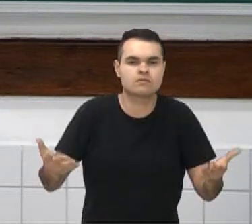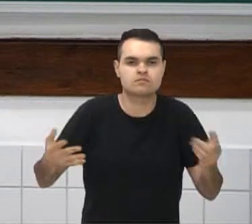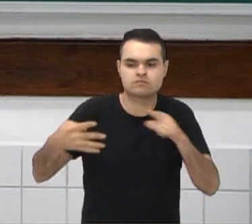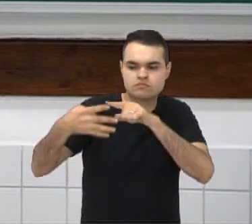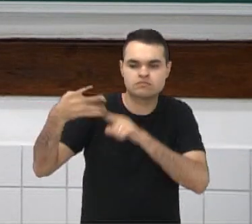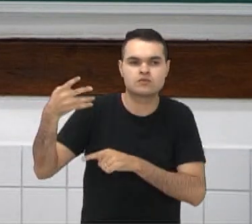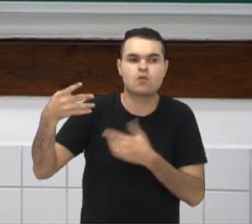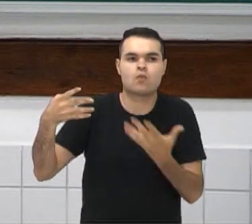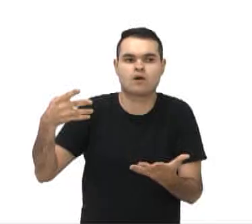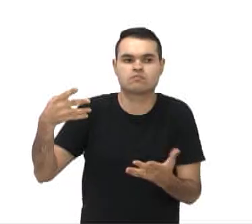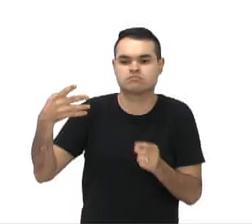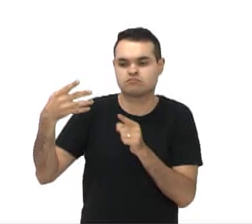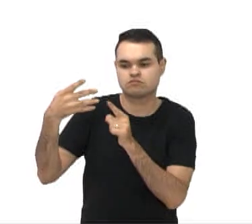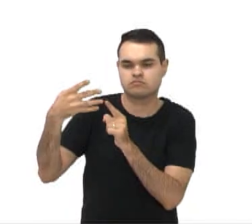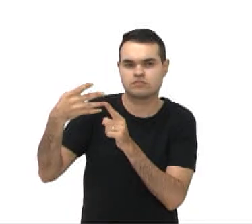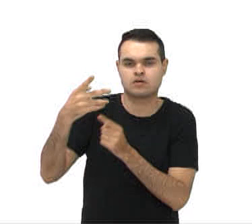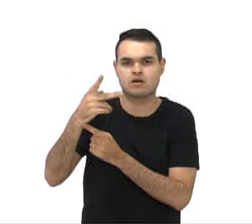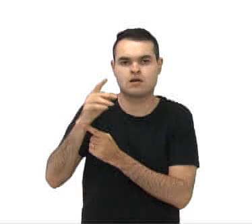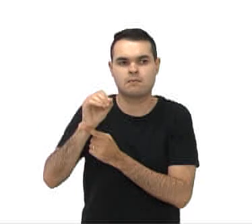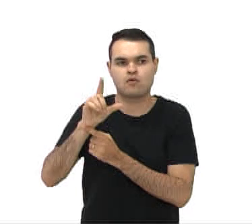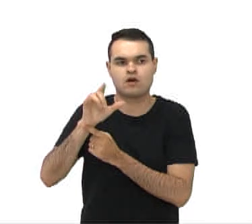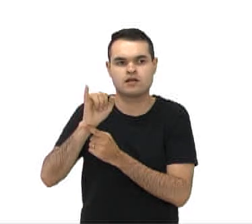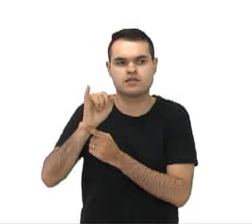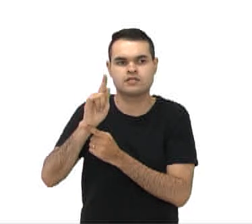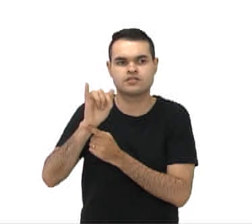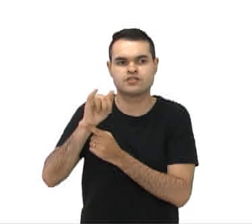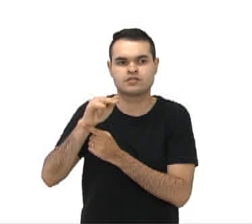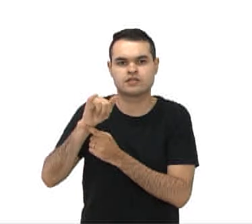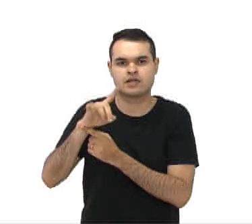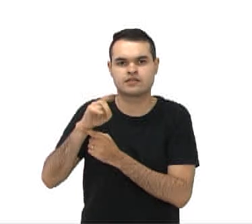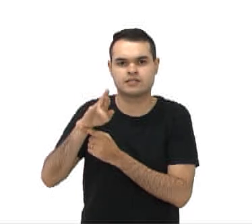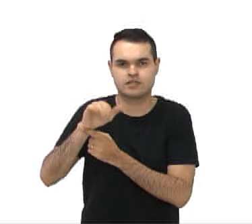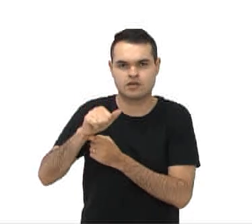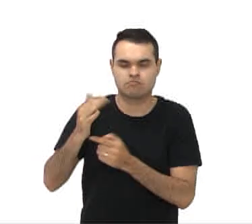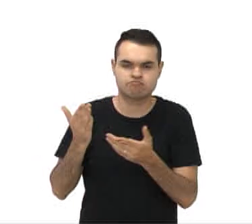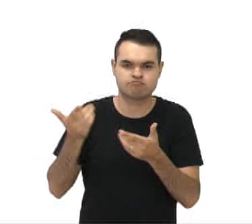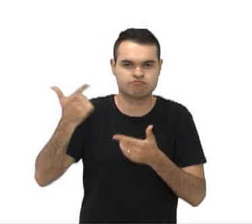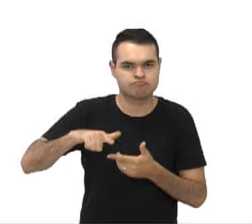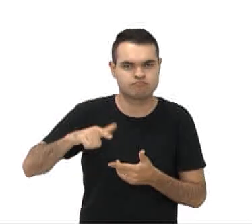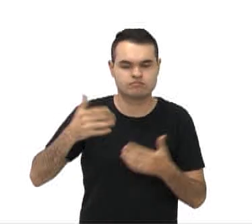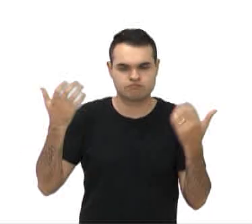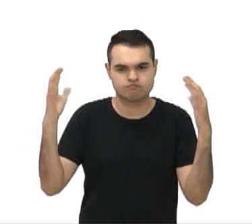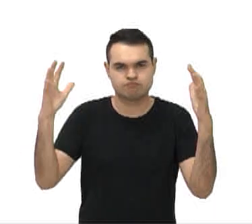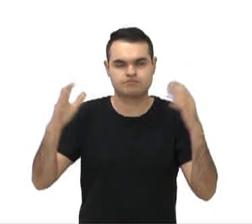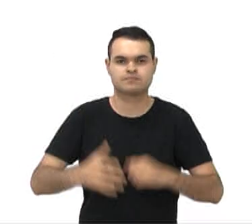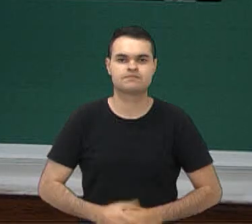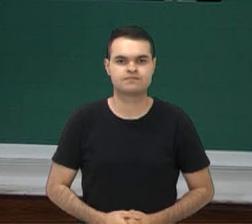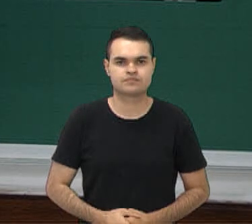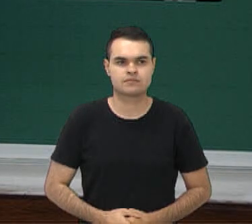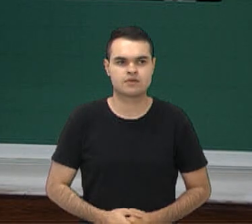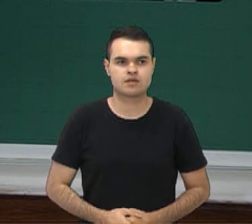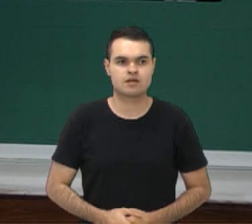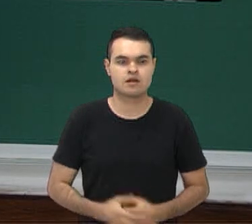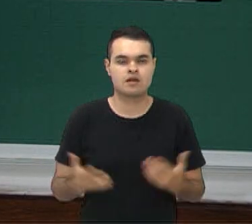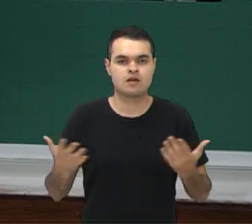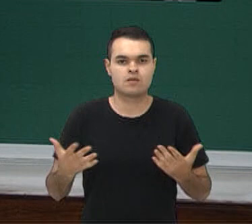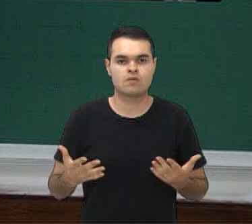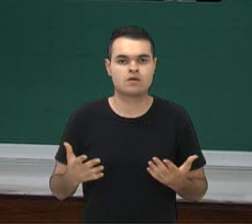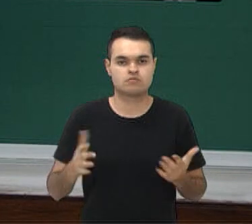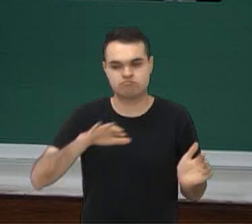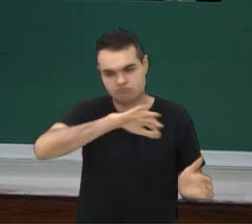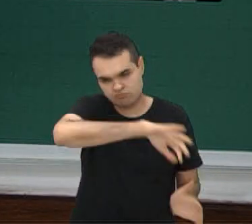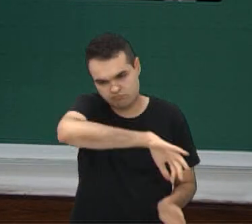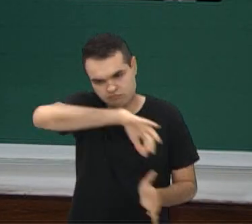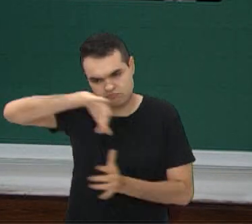aqui, acompanha lá, poliginandria, acertou. Tudo bem? E agora a gente vai falar um pouquinho sobre o sistema